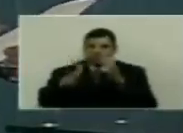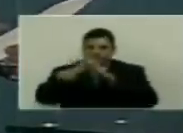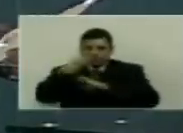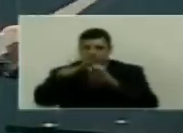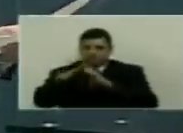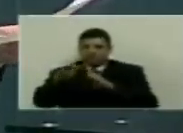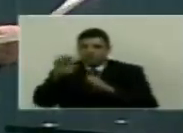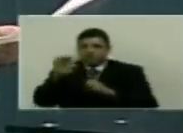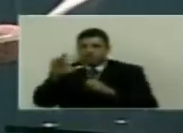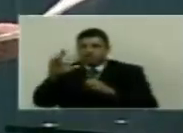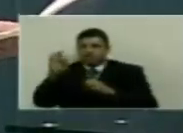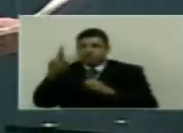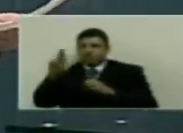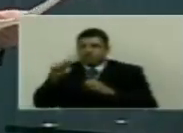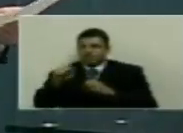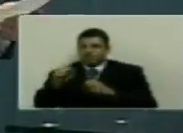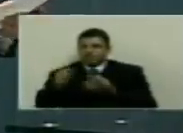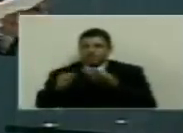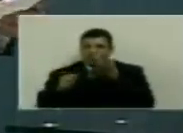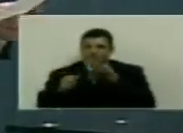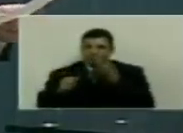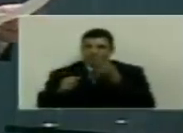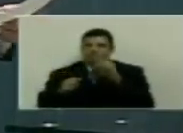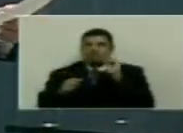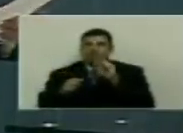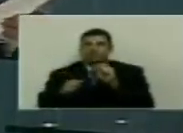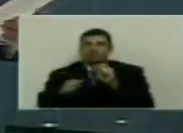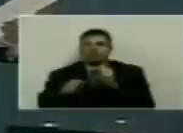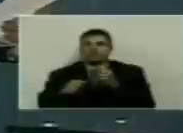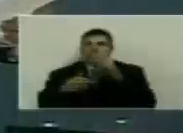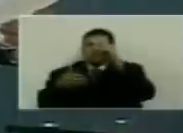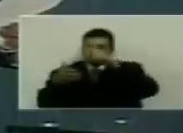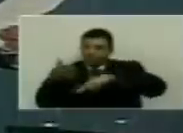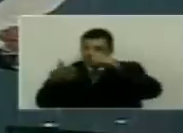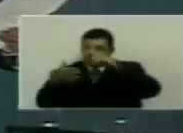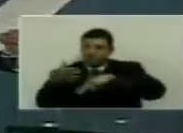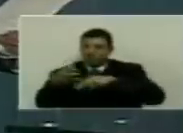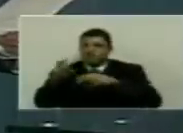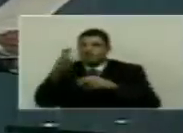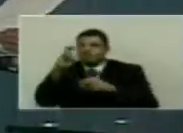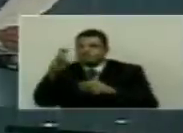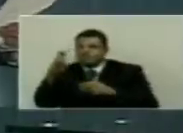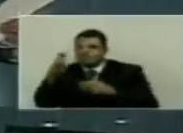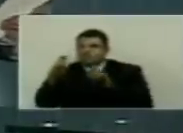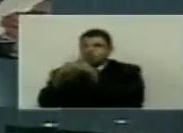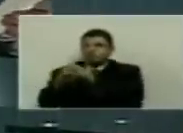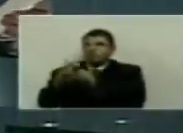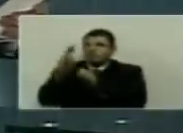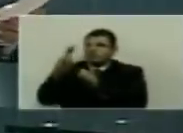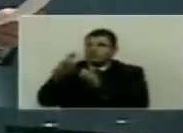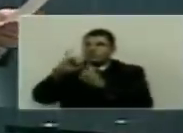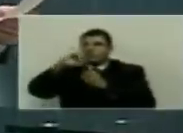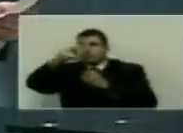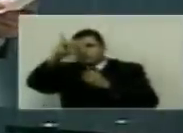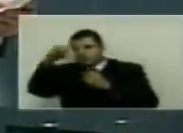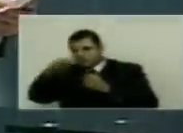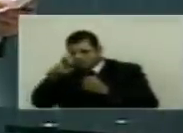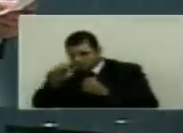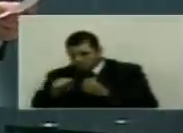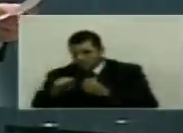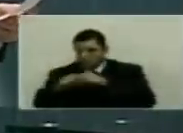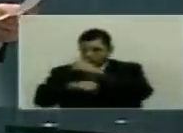empresa Eletrobras, que diz o seguinte, vou ler o item 5. Em janeiro